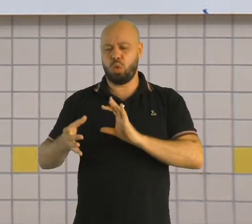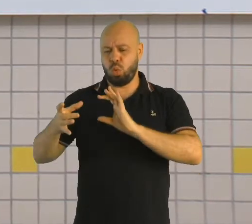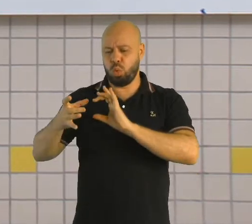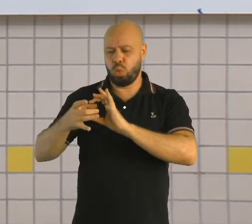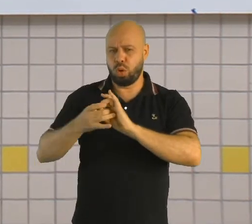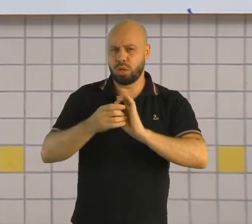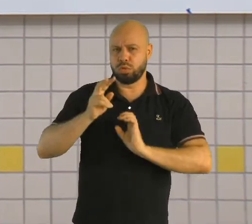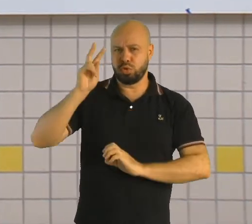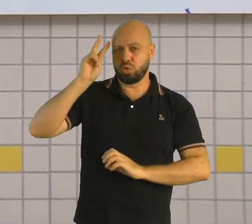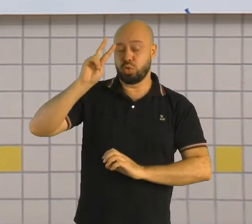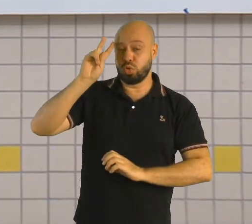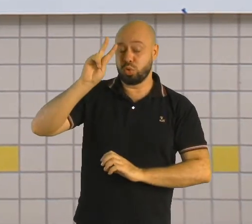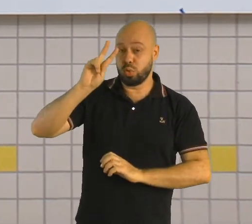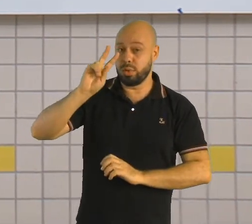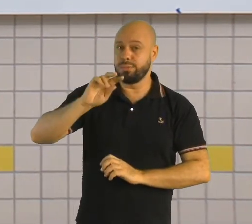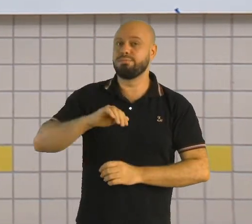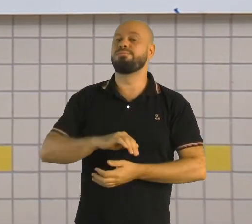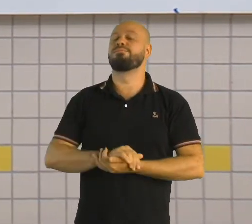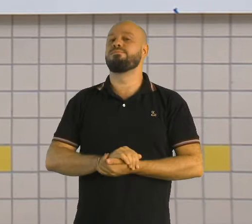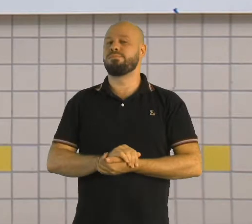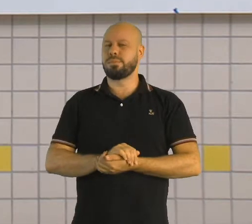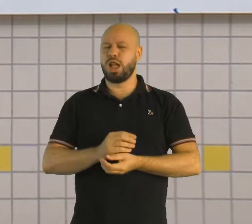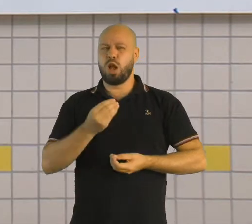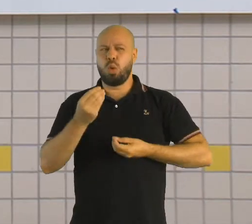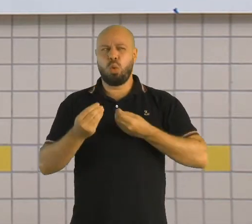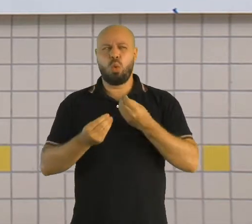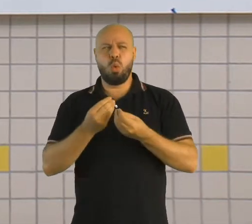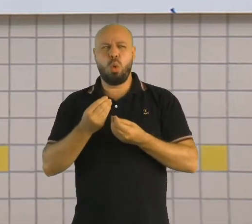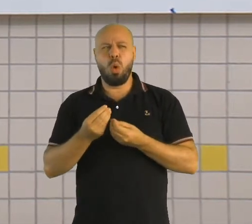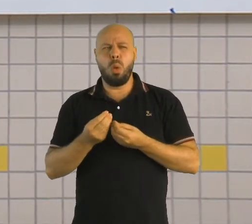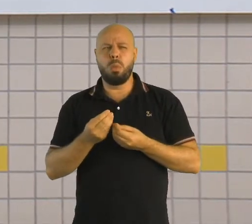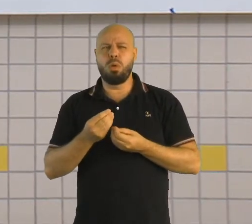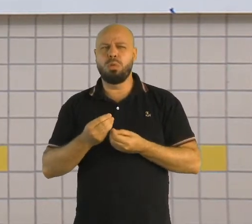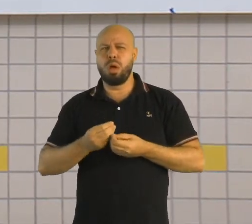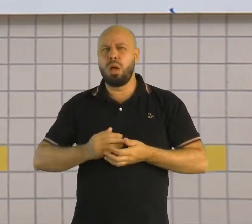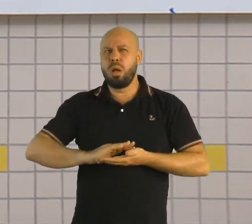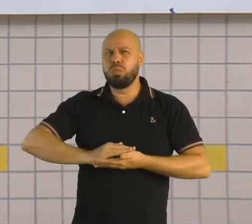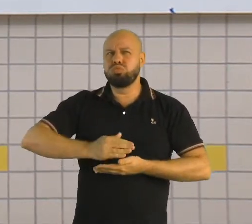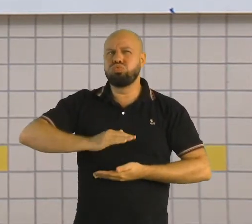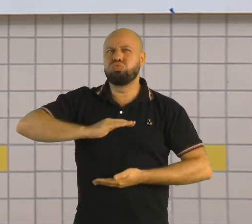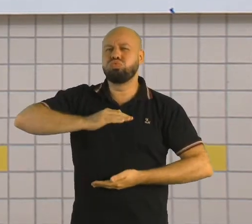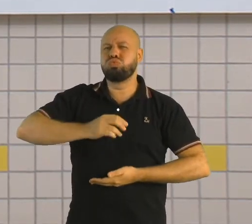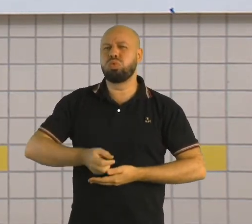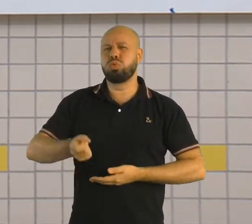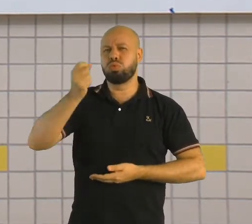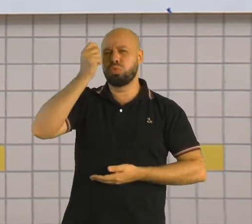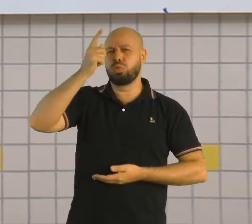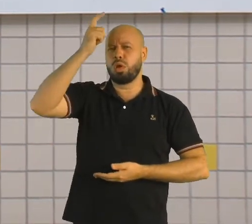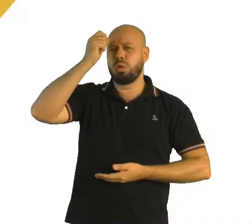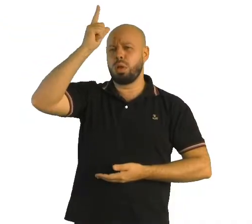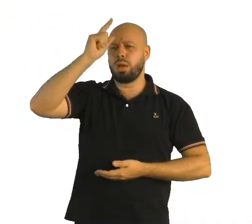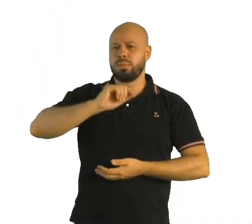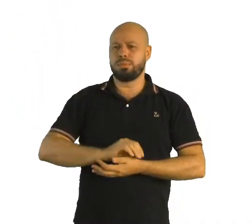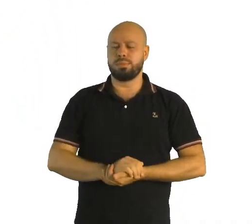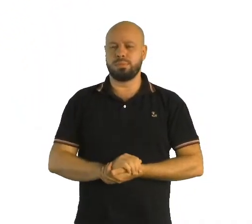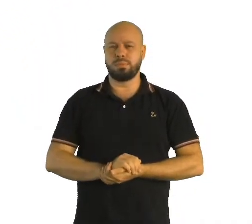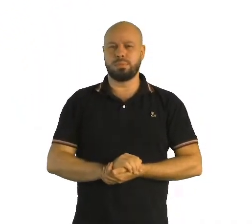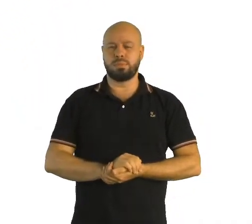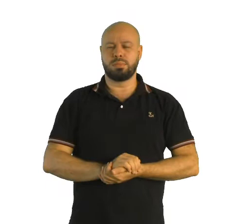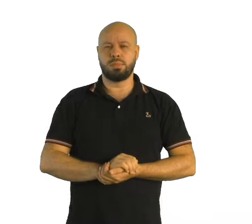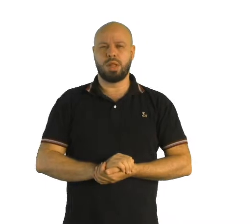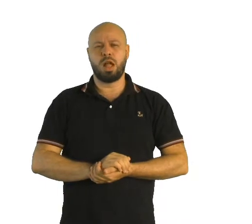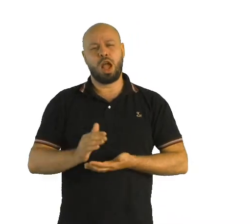históricos na qual foi inserido o fenômeno conhecido como Renascimento Cultural. E aqui nós podemos ver